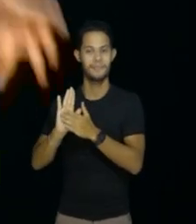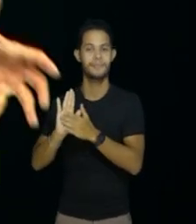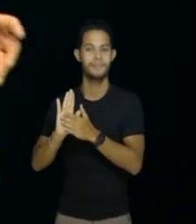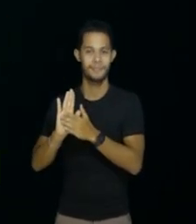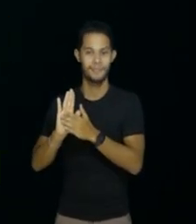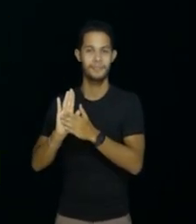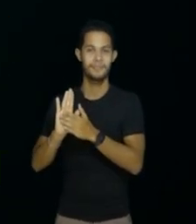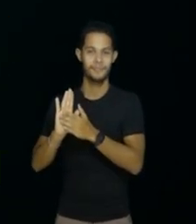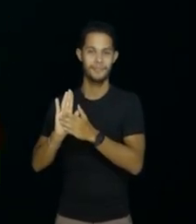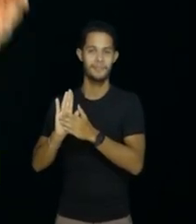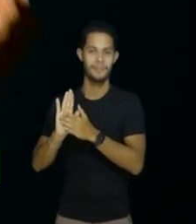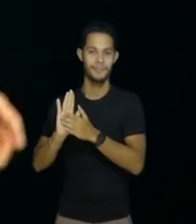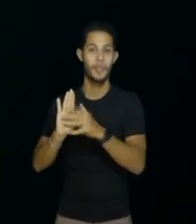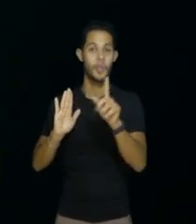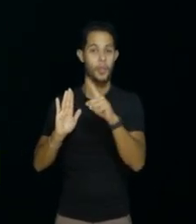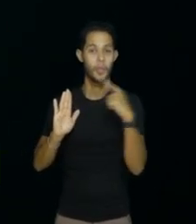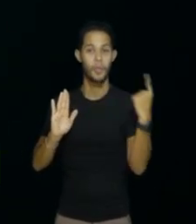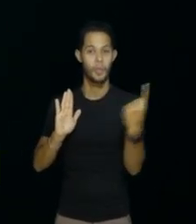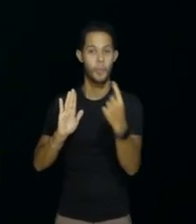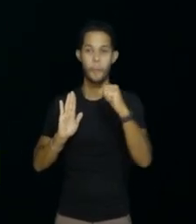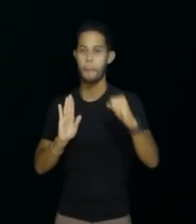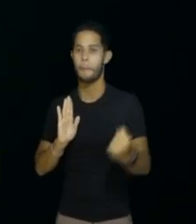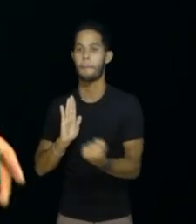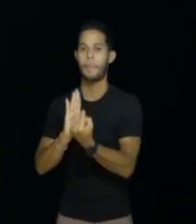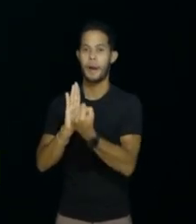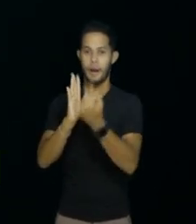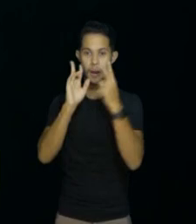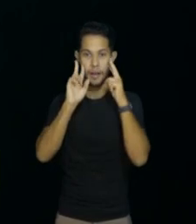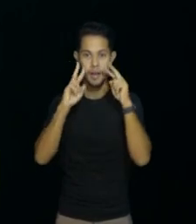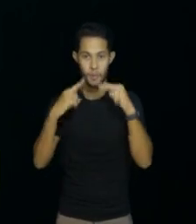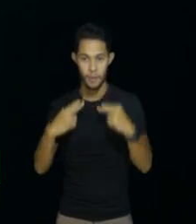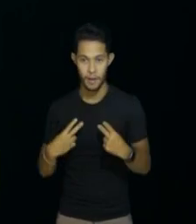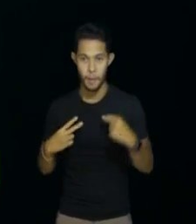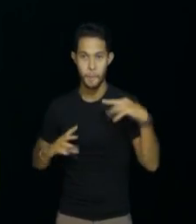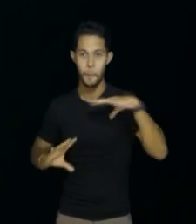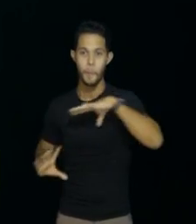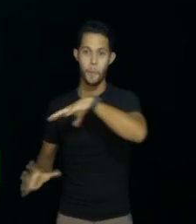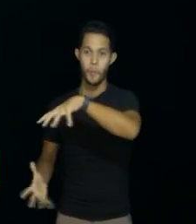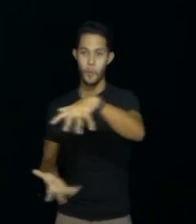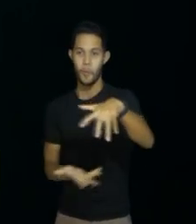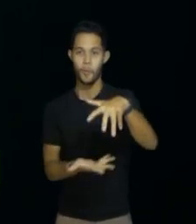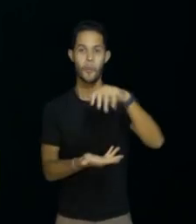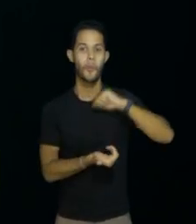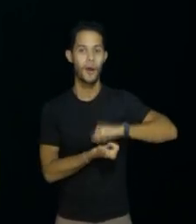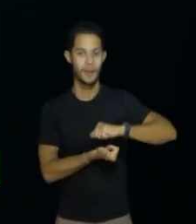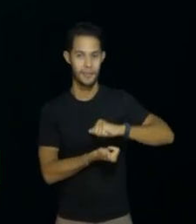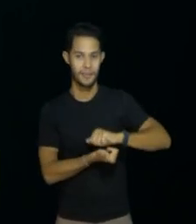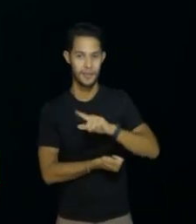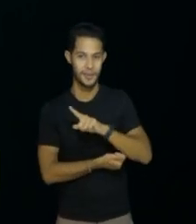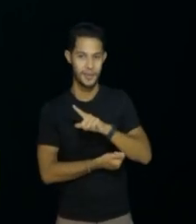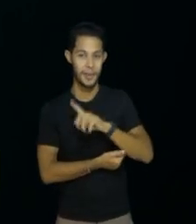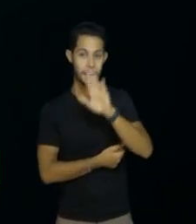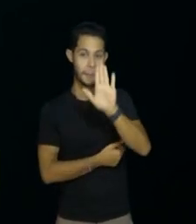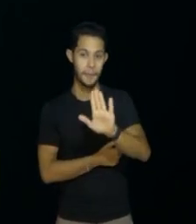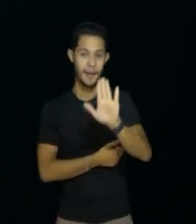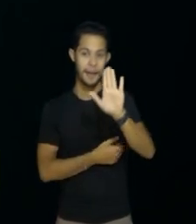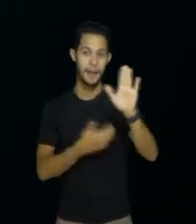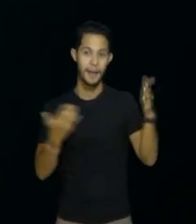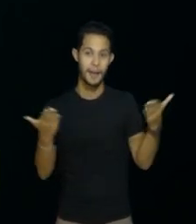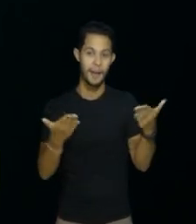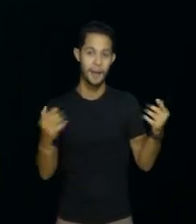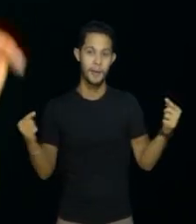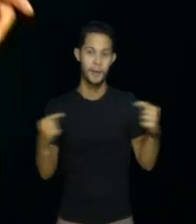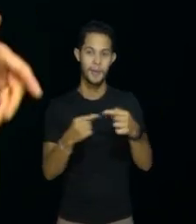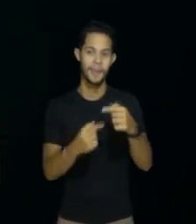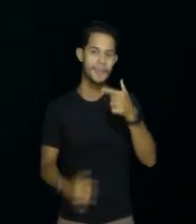cerveja, uma marca reconhecida mundialmente de extrema qualidade, vamos fazer com queijo. E hoje nós podemos